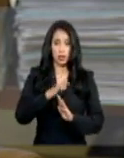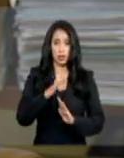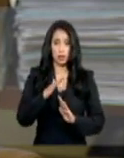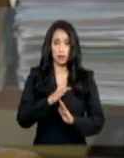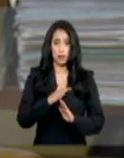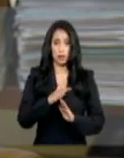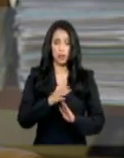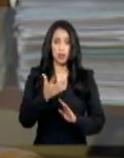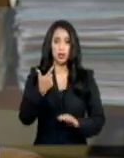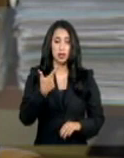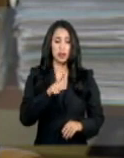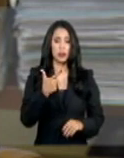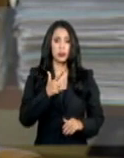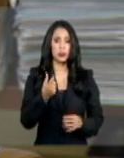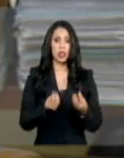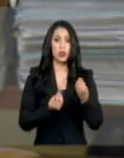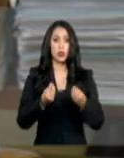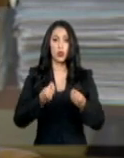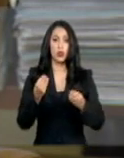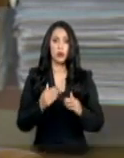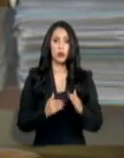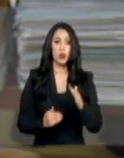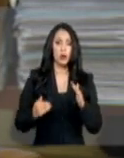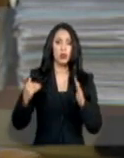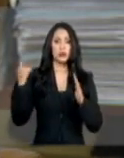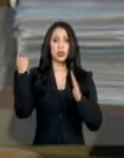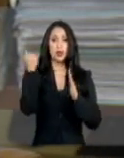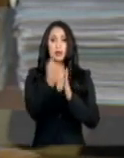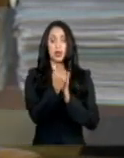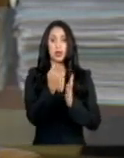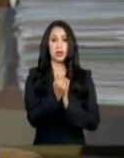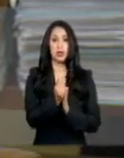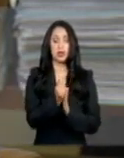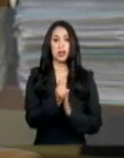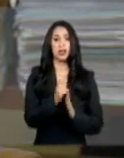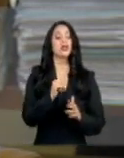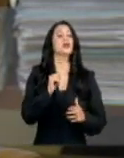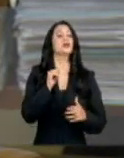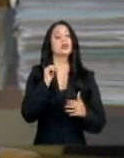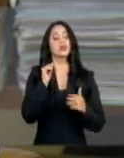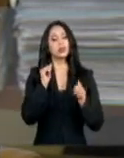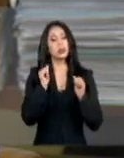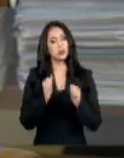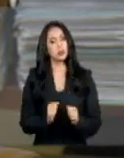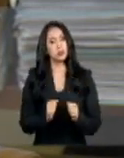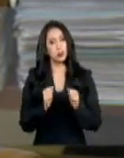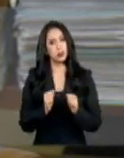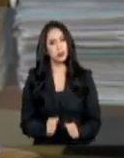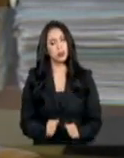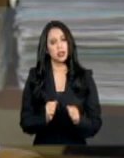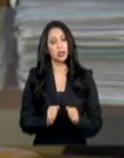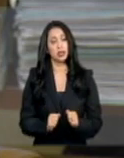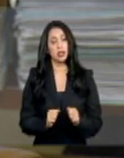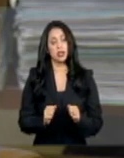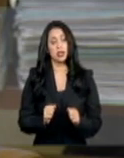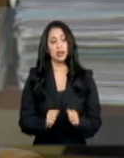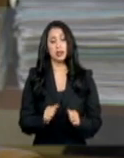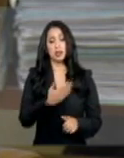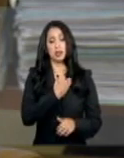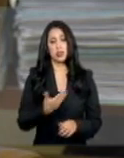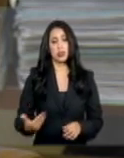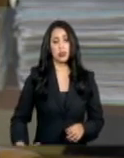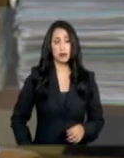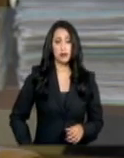inultrapassáveis que restringe os poderes do estado em suas relações com os contribuintes de com terceiros